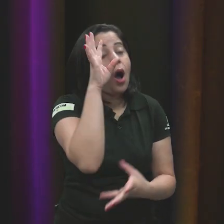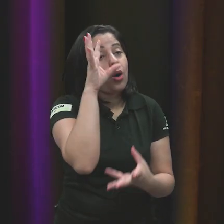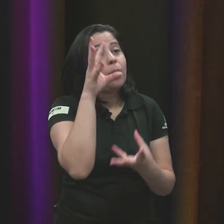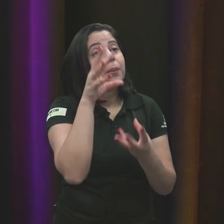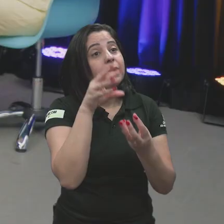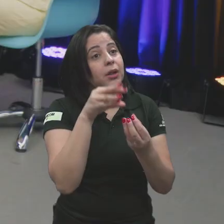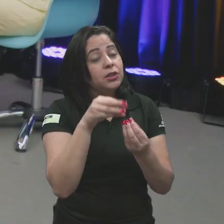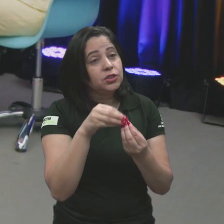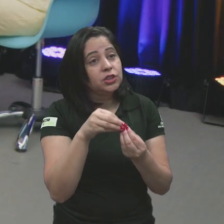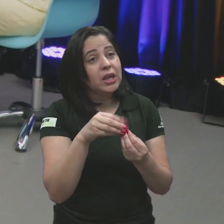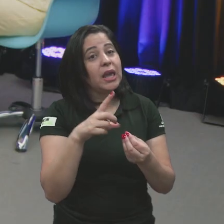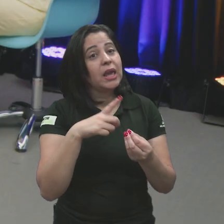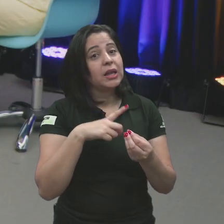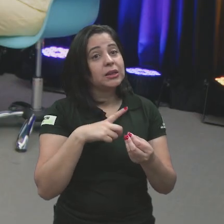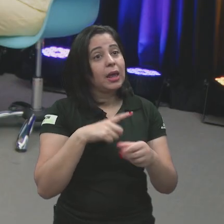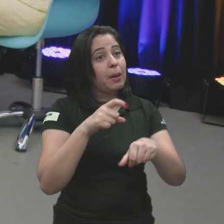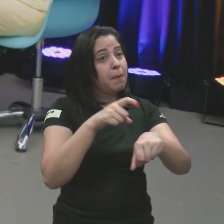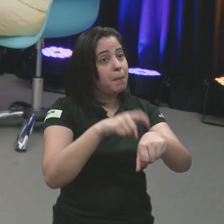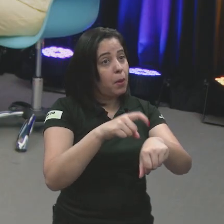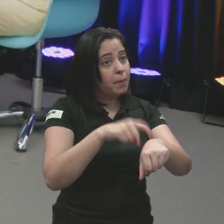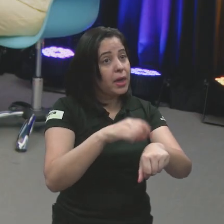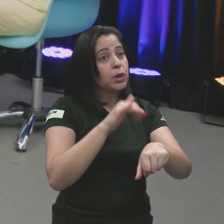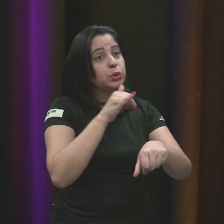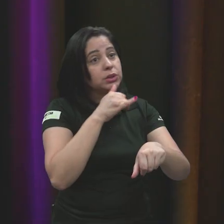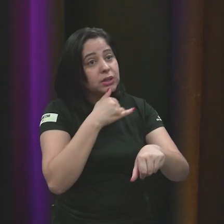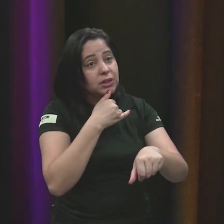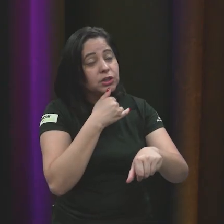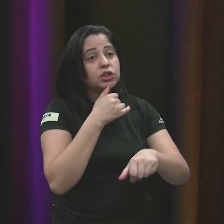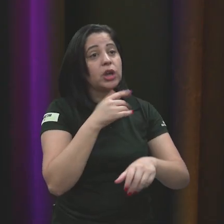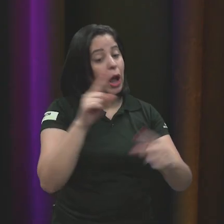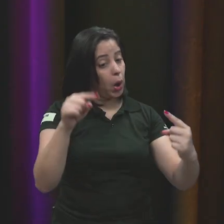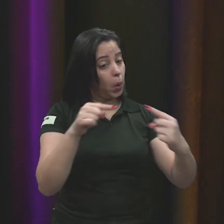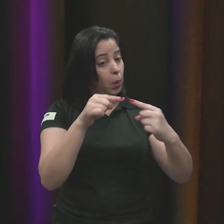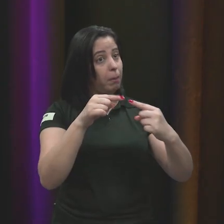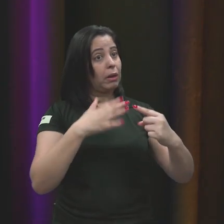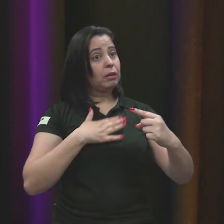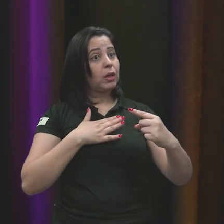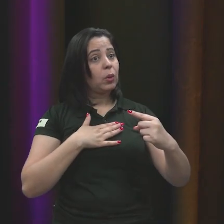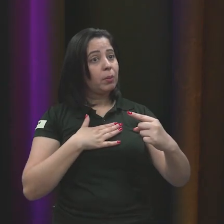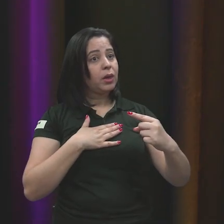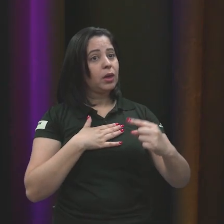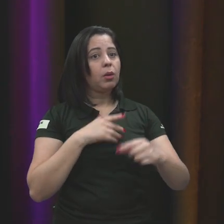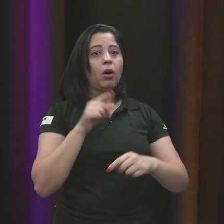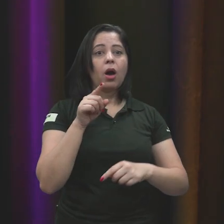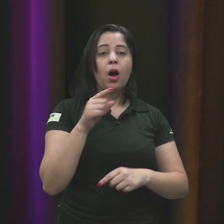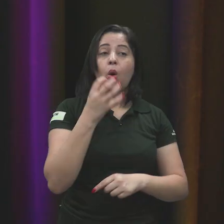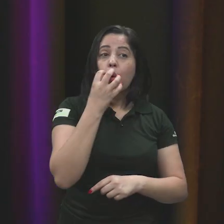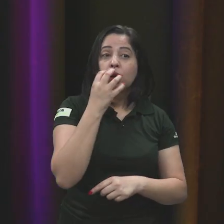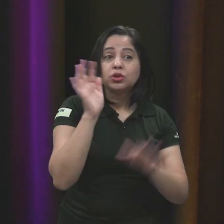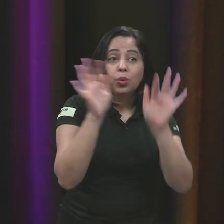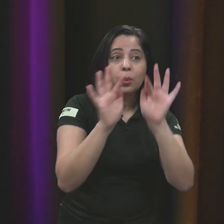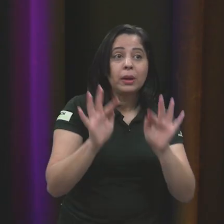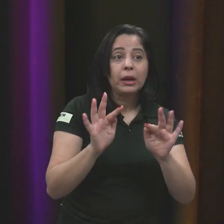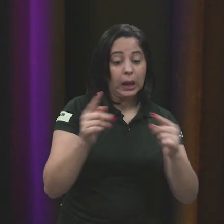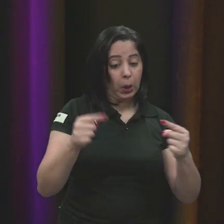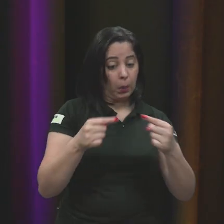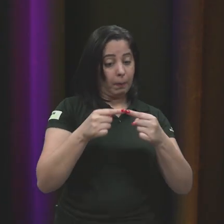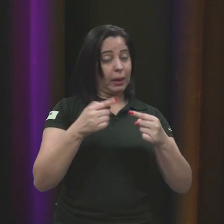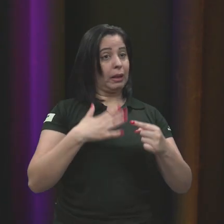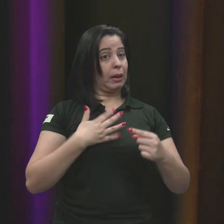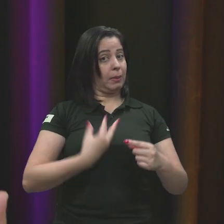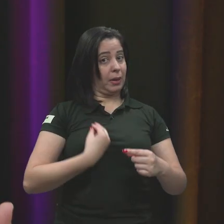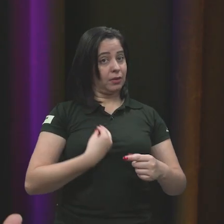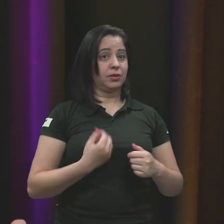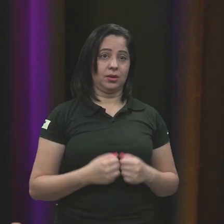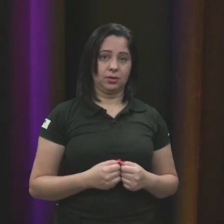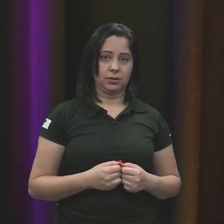entender, ela vai olhar para aquele cachorro e vai falar, não, é eu, né? Então, ela se identifica muito, né? E hoje em dia a gente vê,